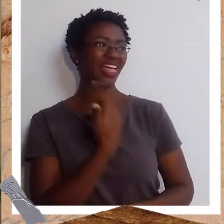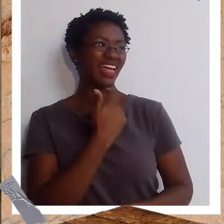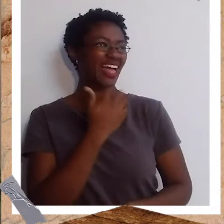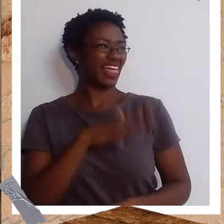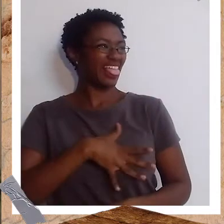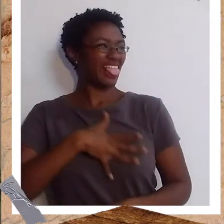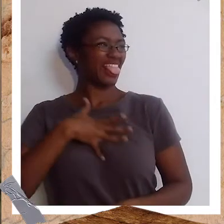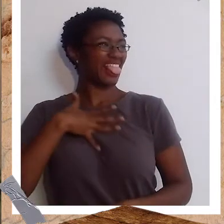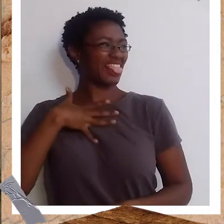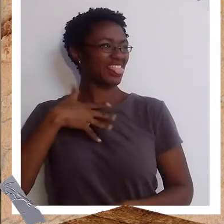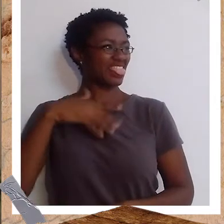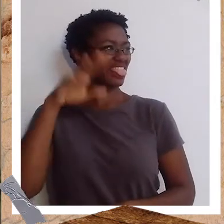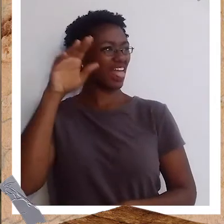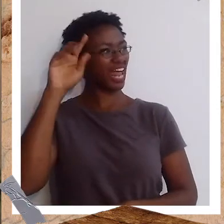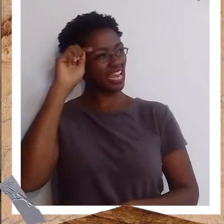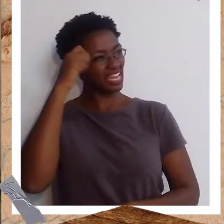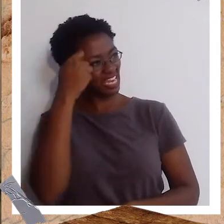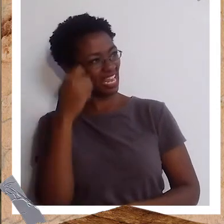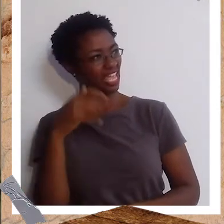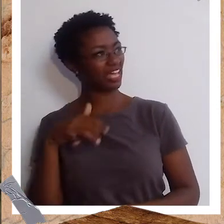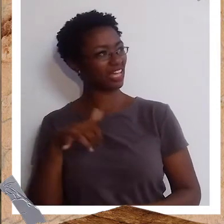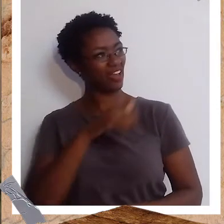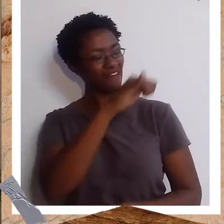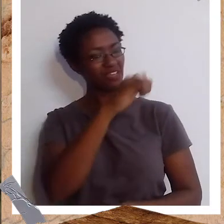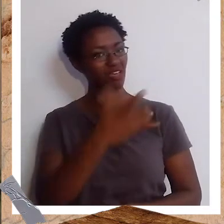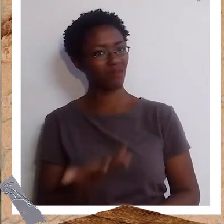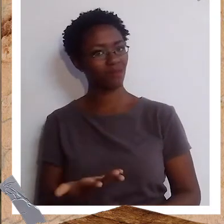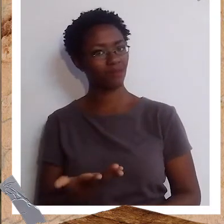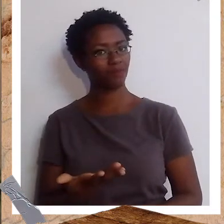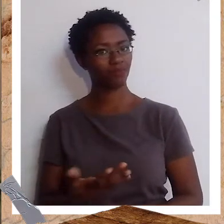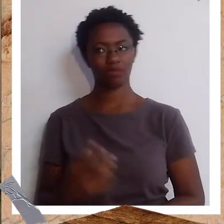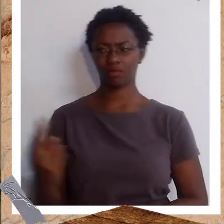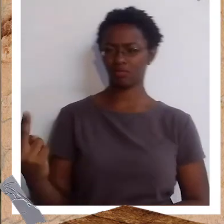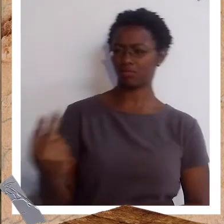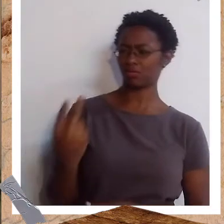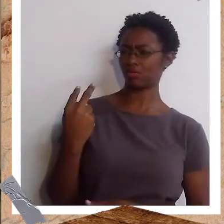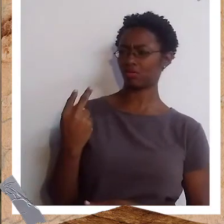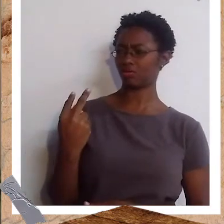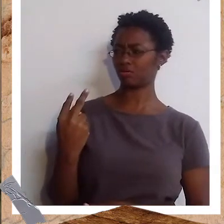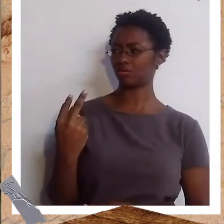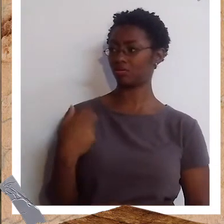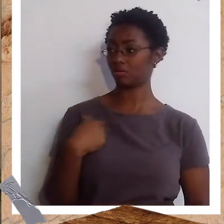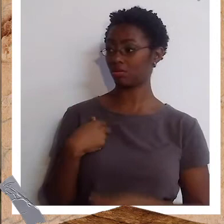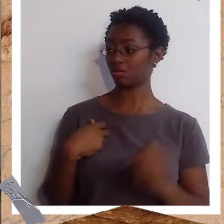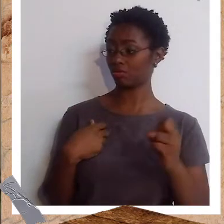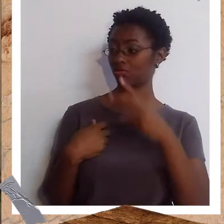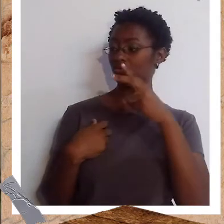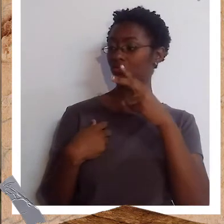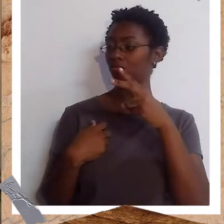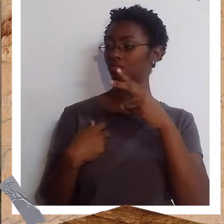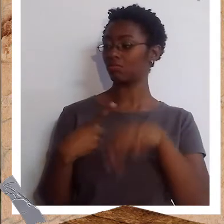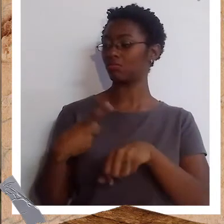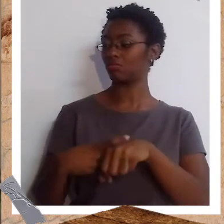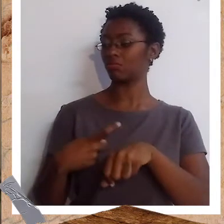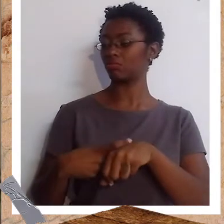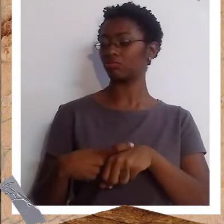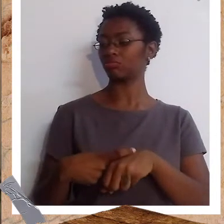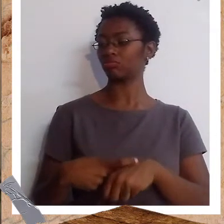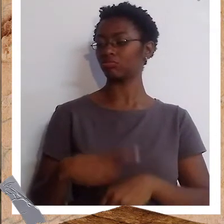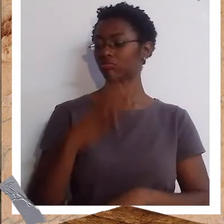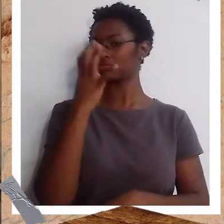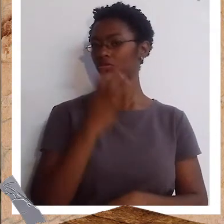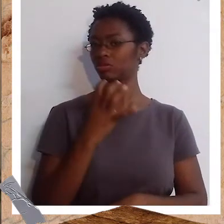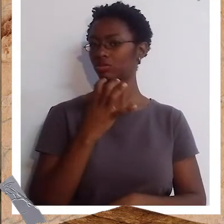Os alemães que ouviram olharam-me. Respondi os olhares com meu olhar duro e frio.